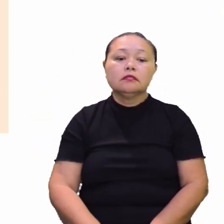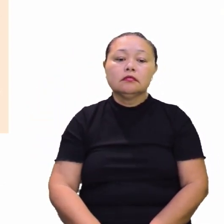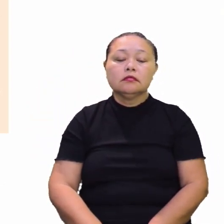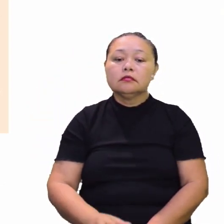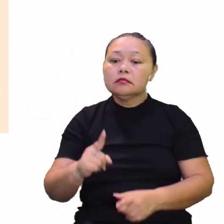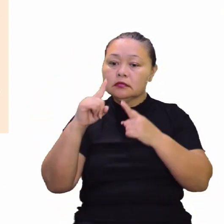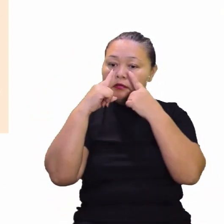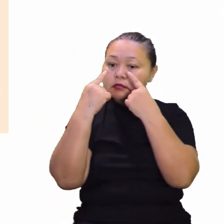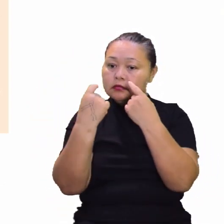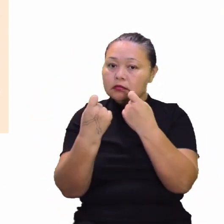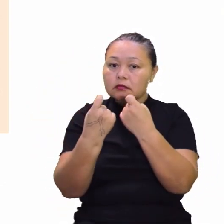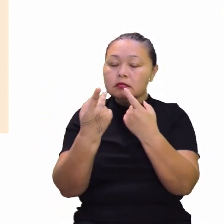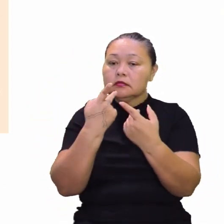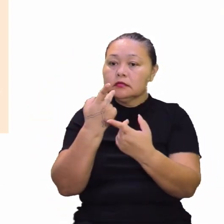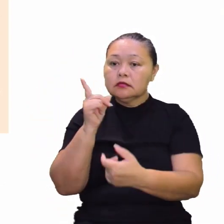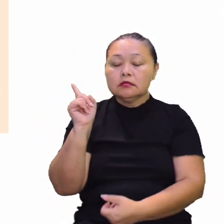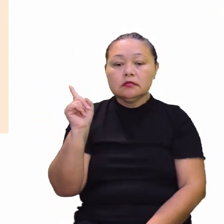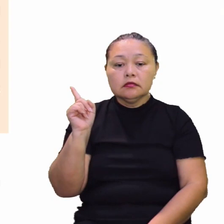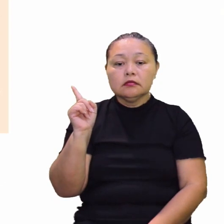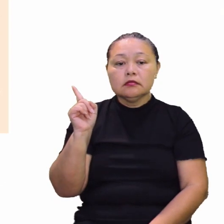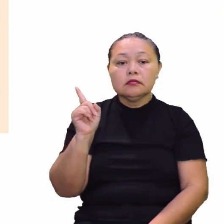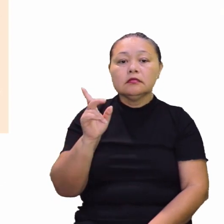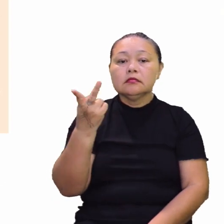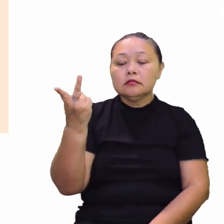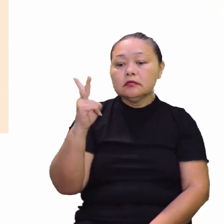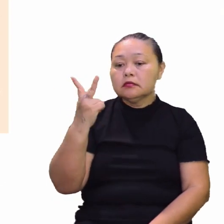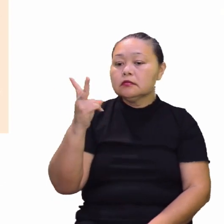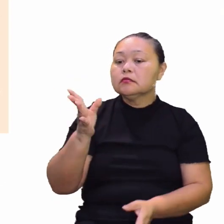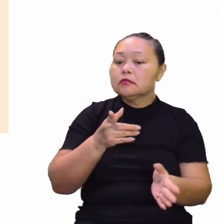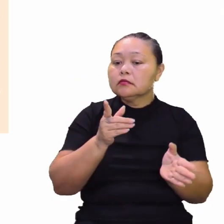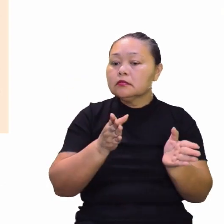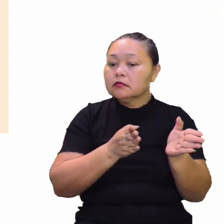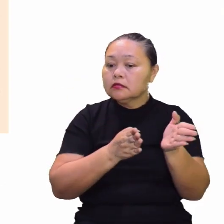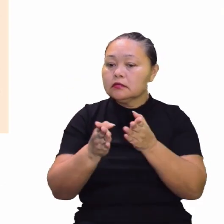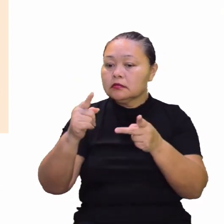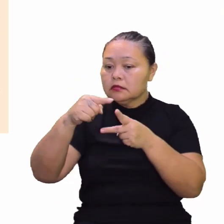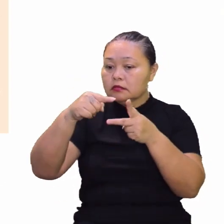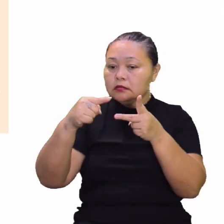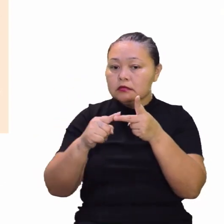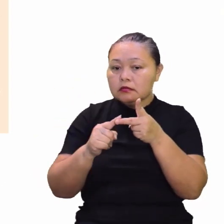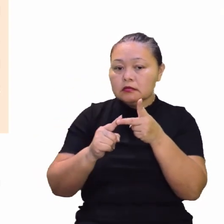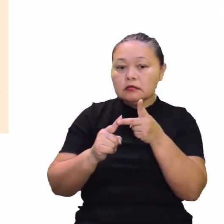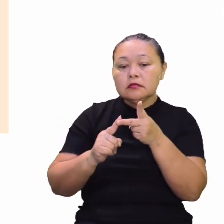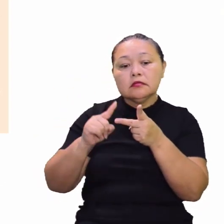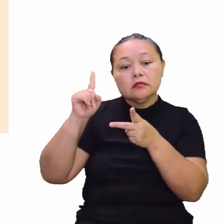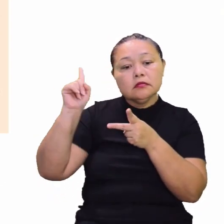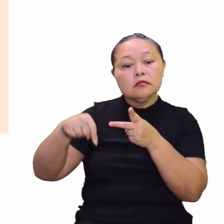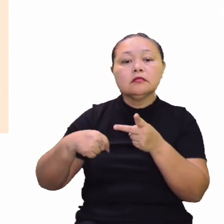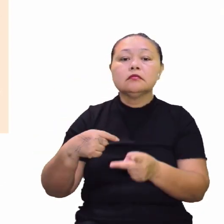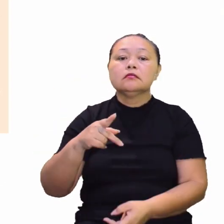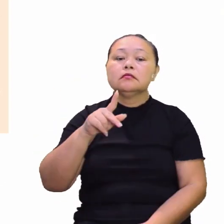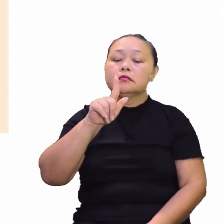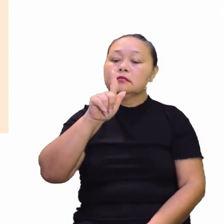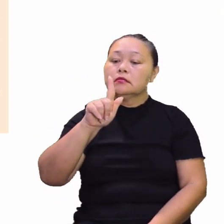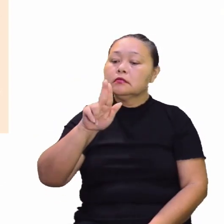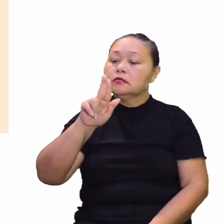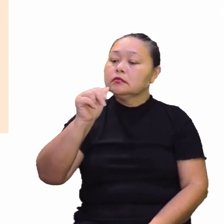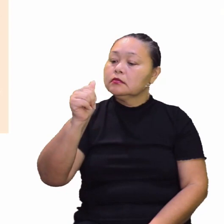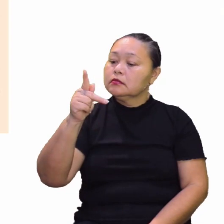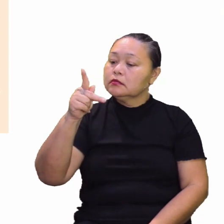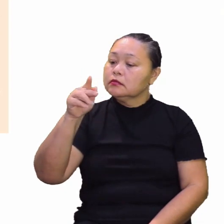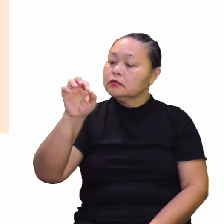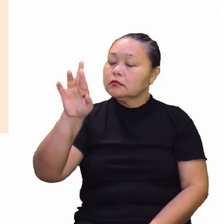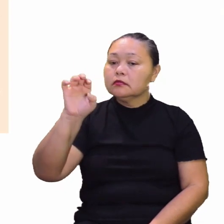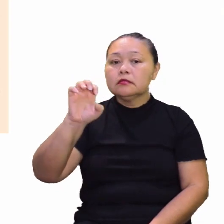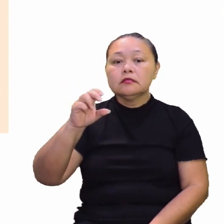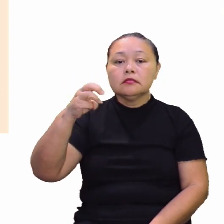Rogério, interessante falar sobre Guaporé-Mamoré, né? Ela é incipiente, ou seja, ela é